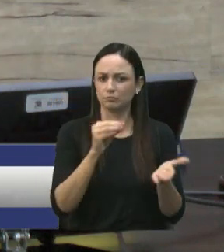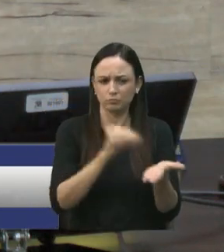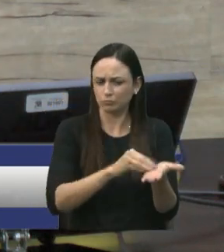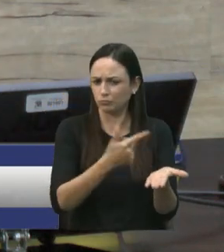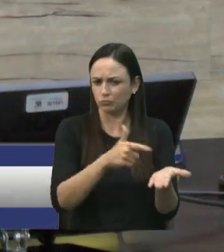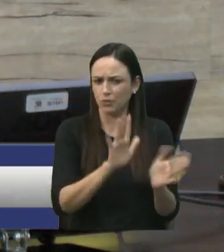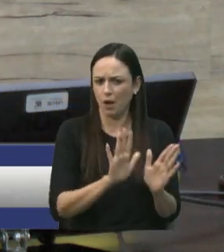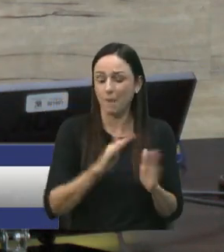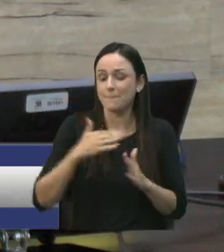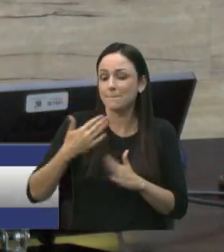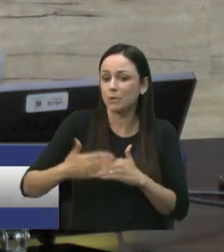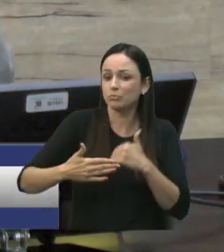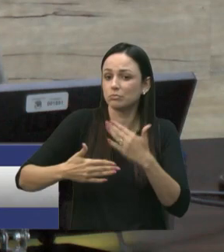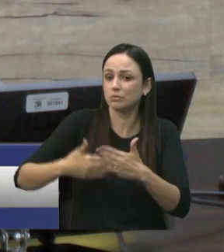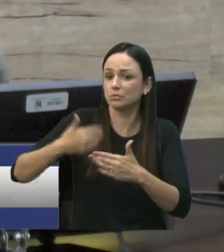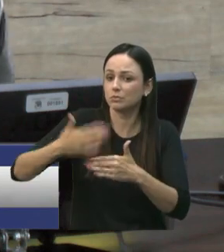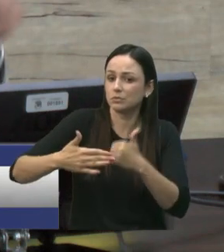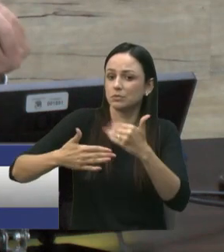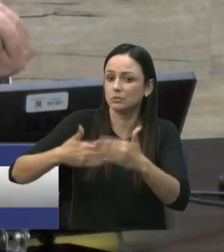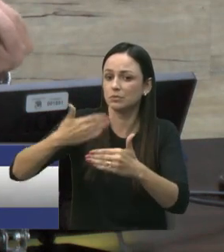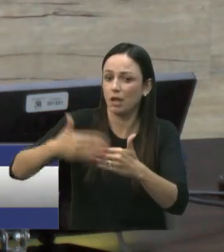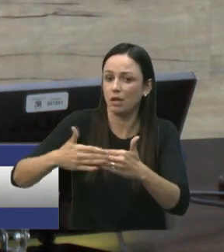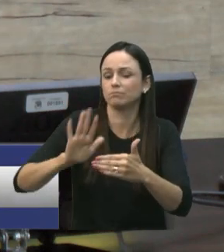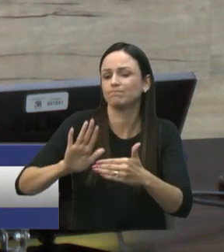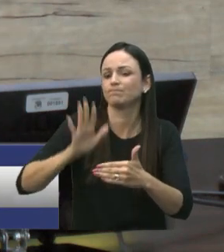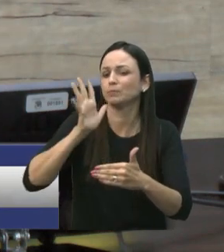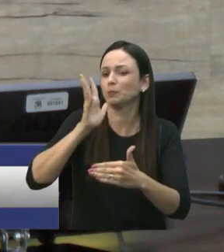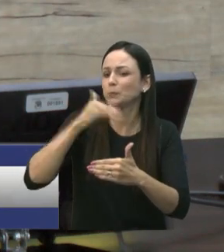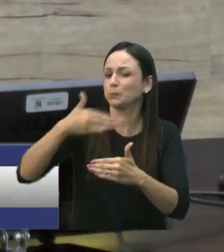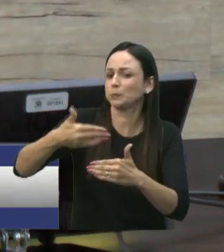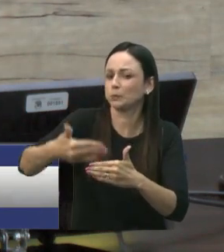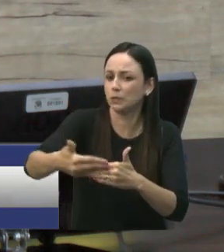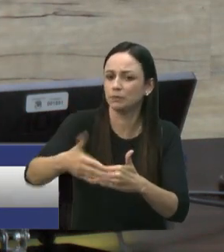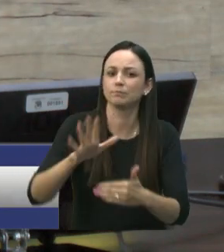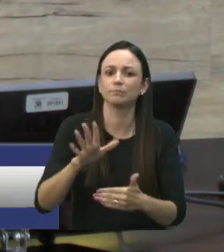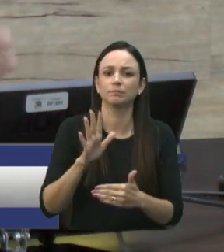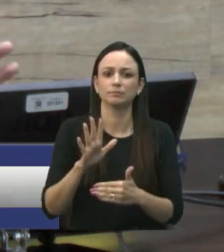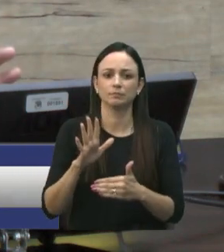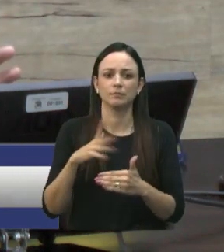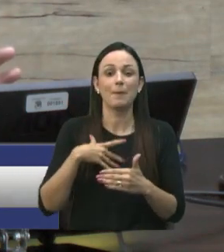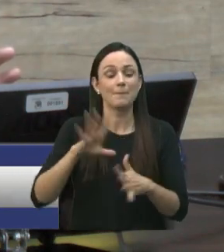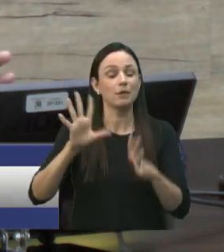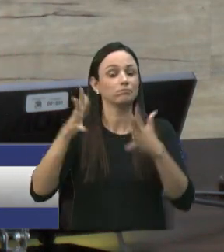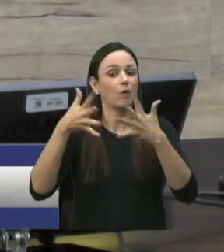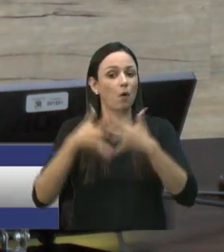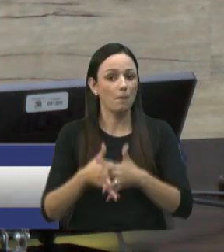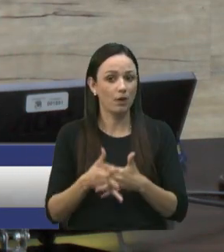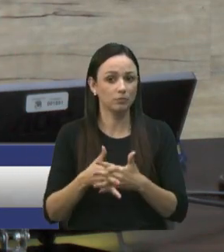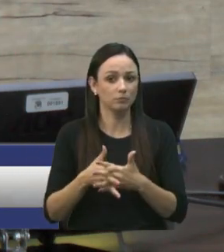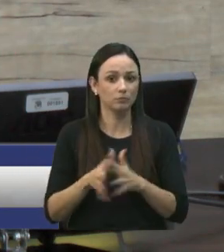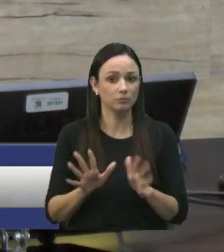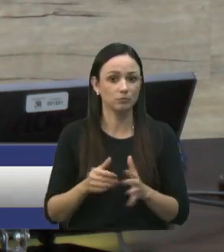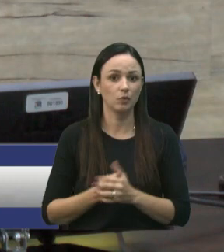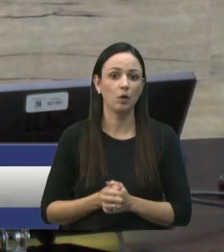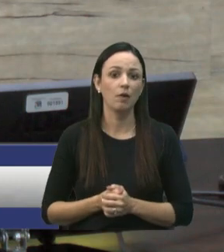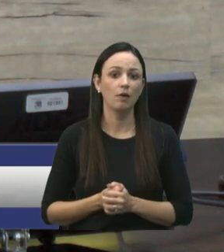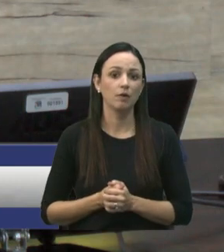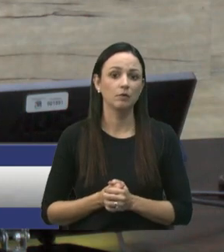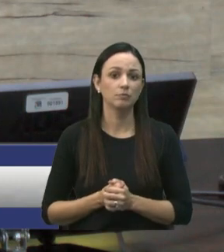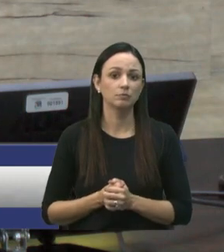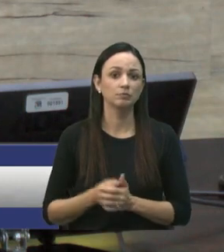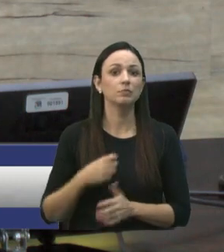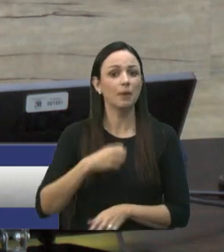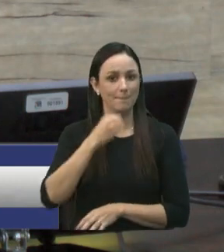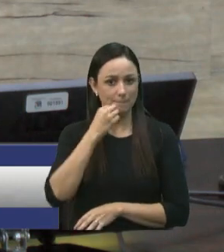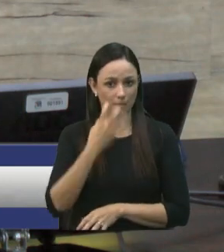é um processo que está sendo evoluído. Então, é um negócio assim um pouco mais complexo, né, em relação a isso. A boa